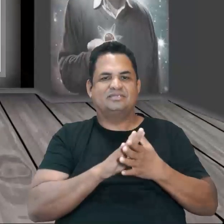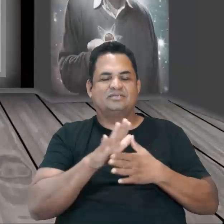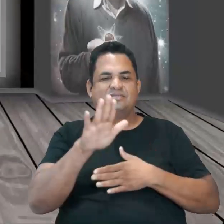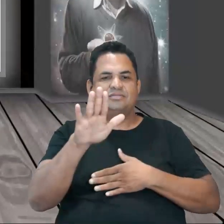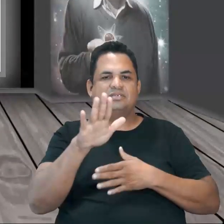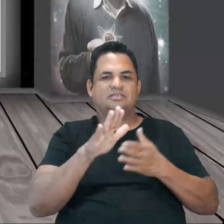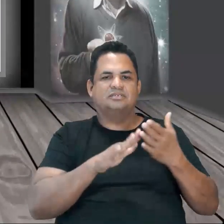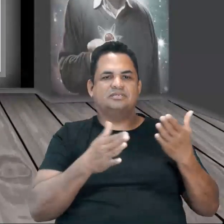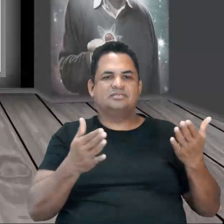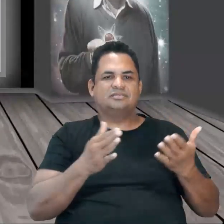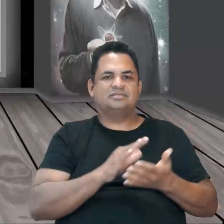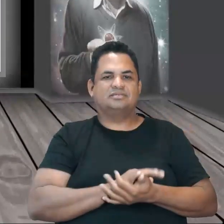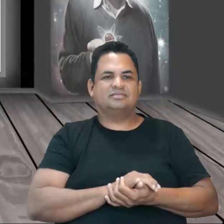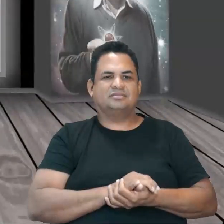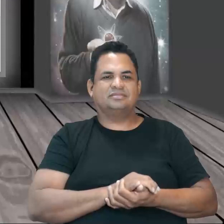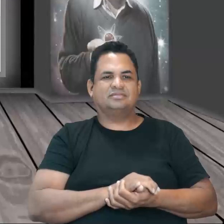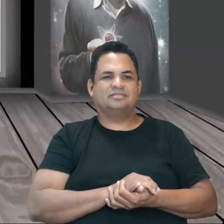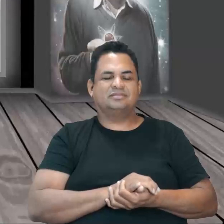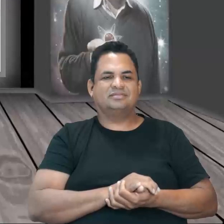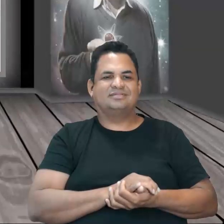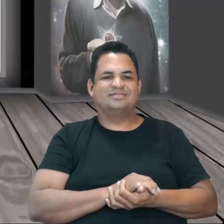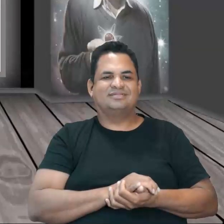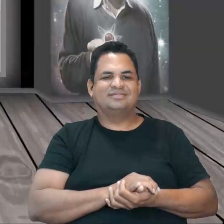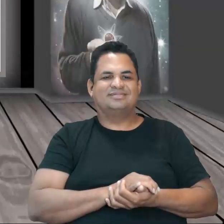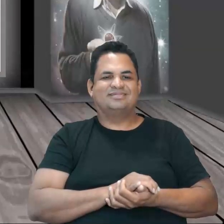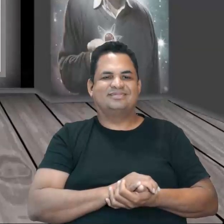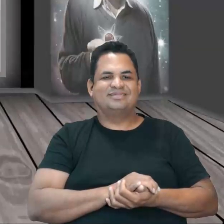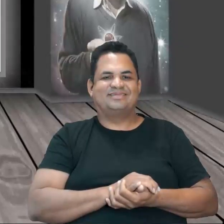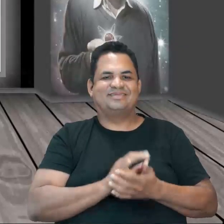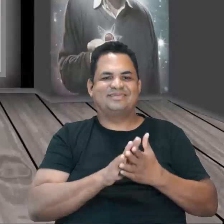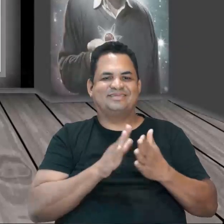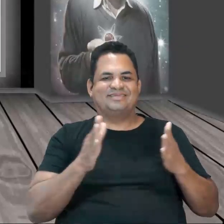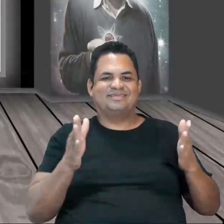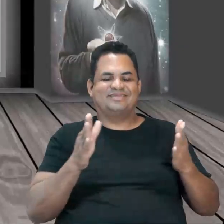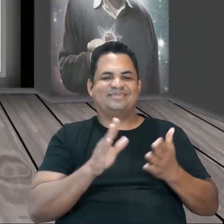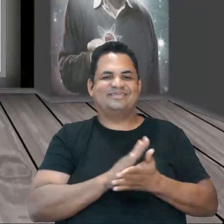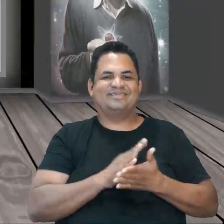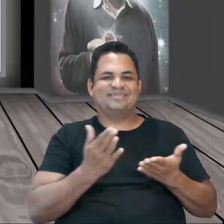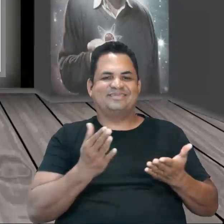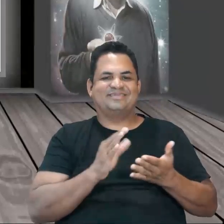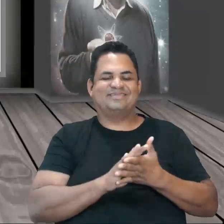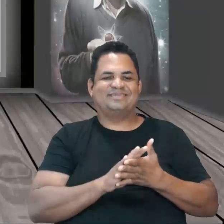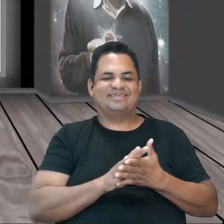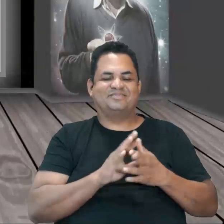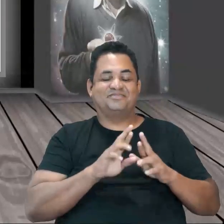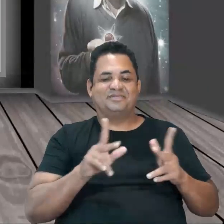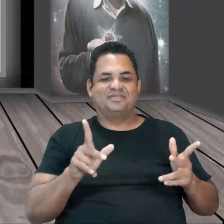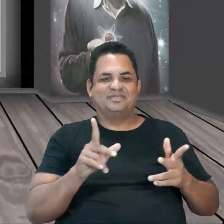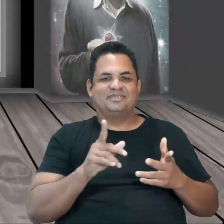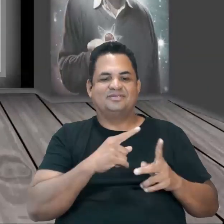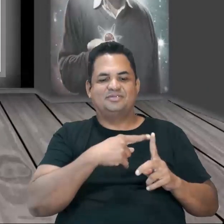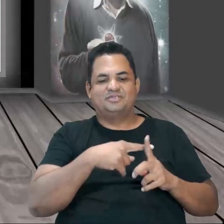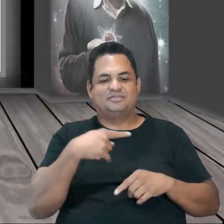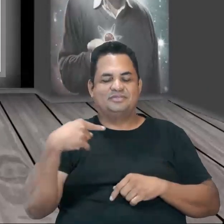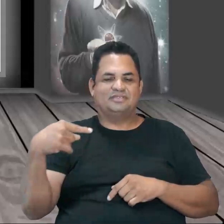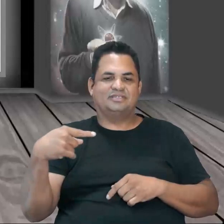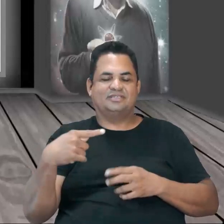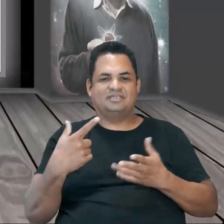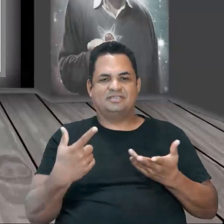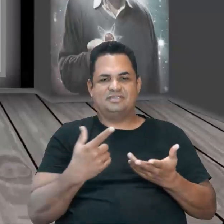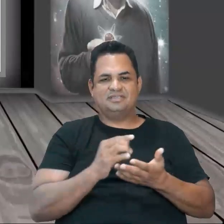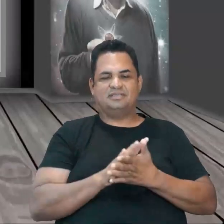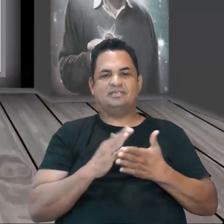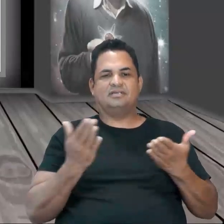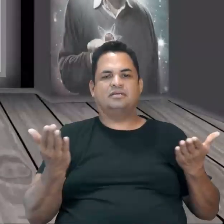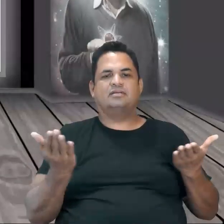lado, soldado faz isso. Tem uma dimensão maior que a sua, velho. Isso, aí já não daria certo, né? As cargas seriam diferentes. Agora, o que acontece? Como elas